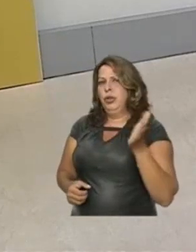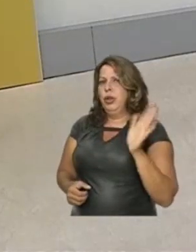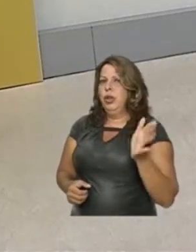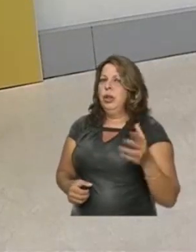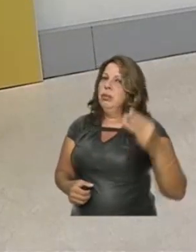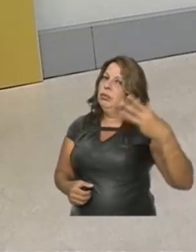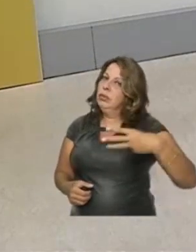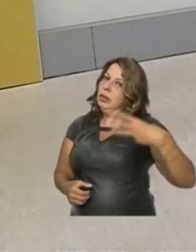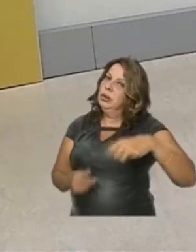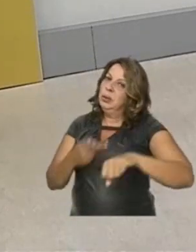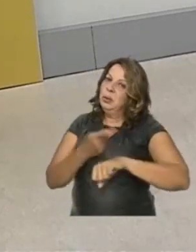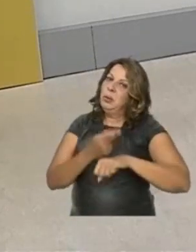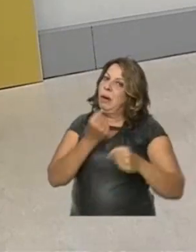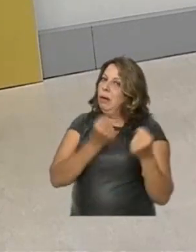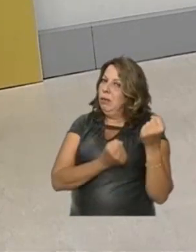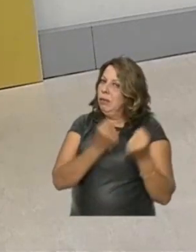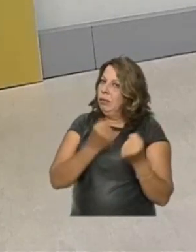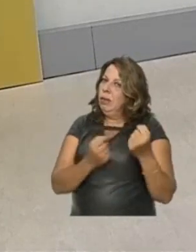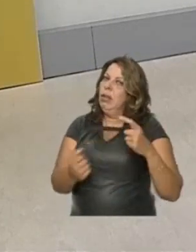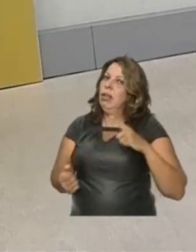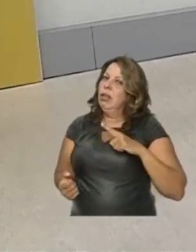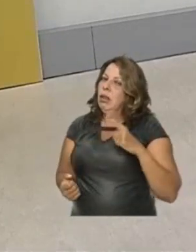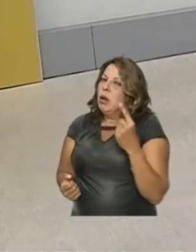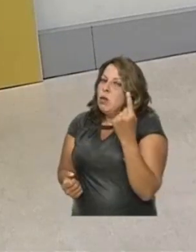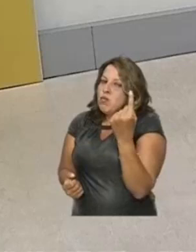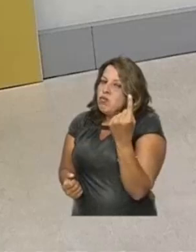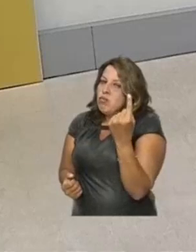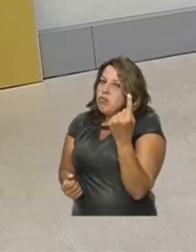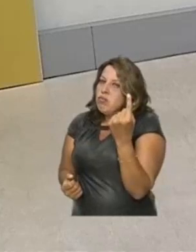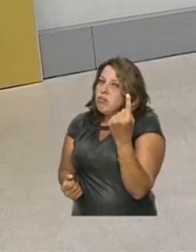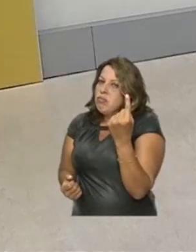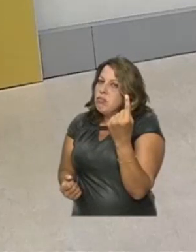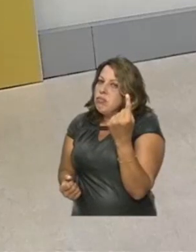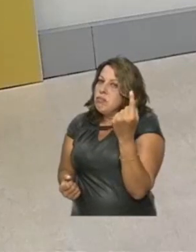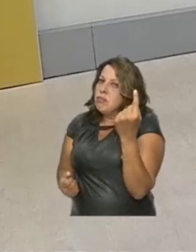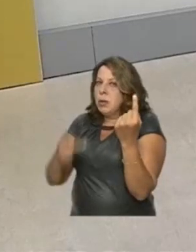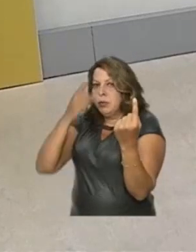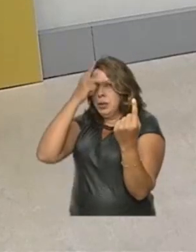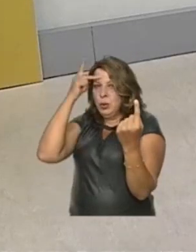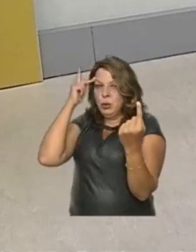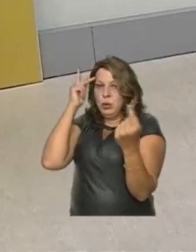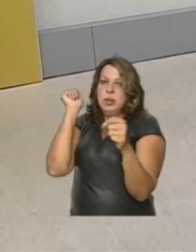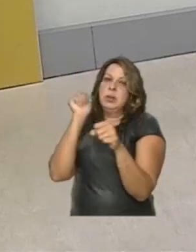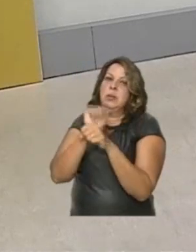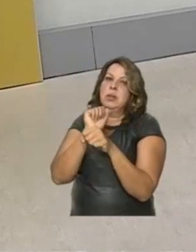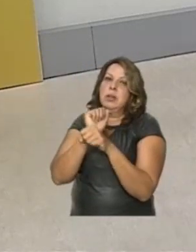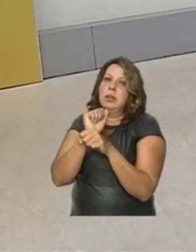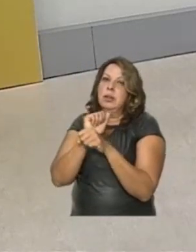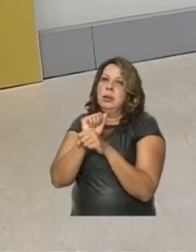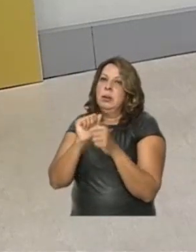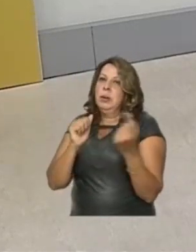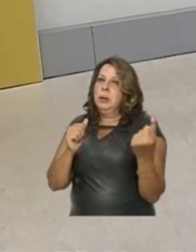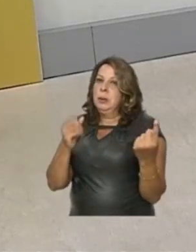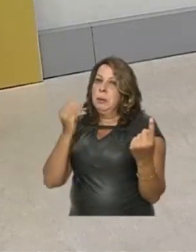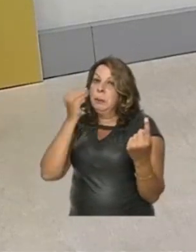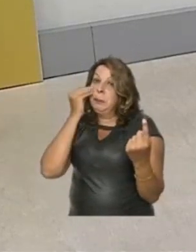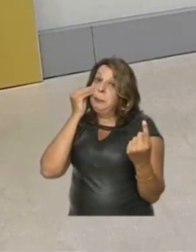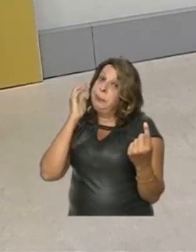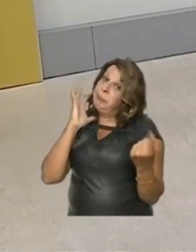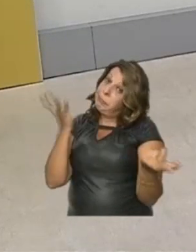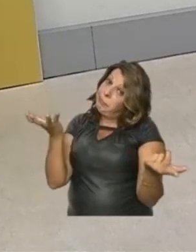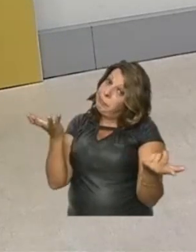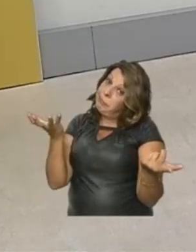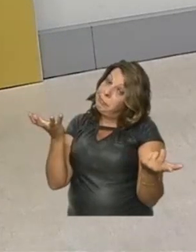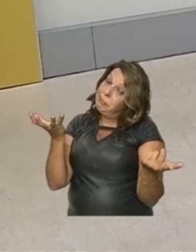terceiro prêmio de hoje, tá? Estamos por uma bolinha aí, um título esperando uma bolinha, melhor dizendo, né? E aí agora a